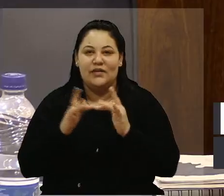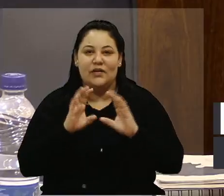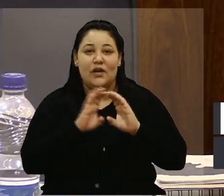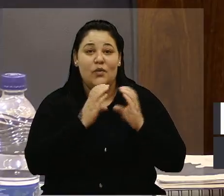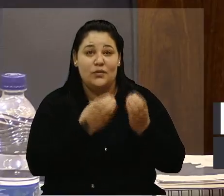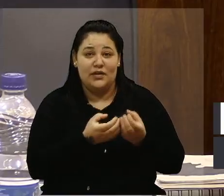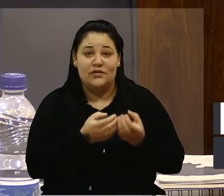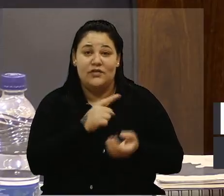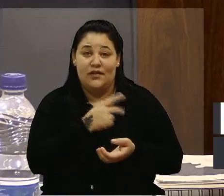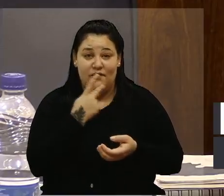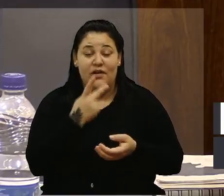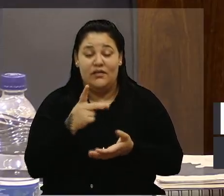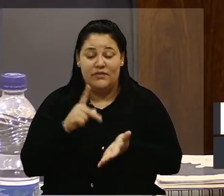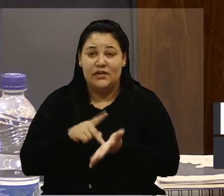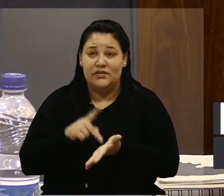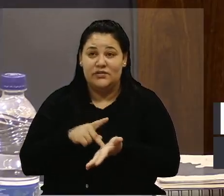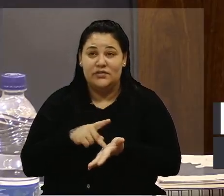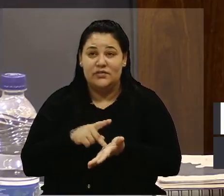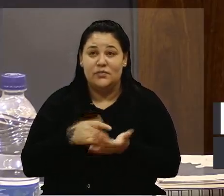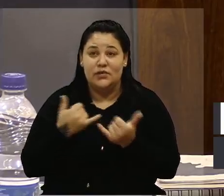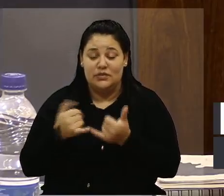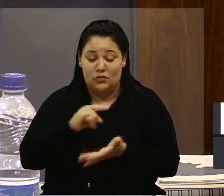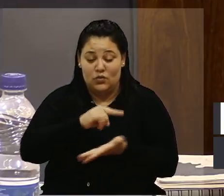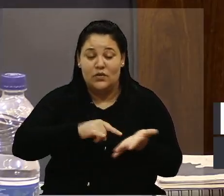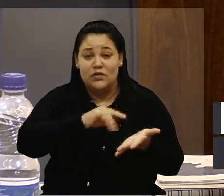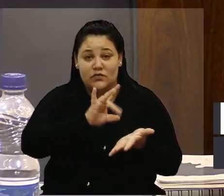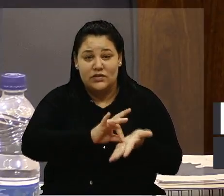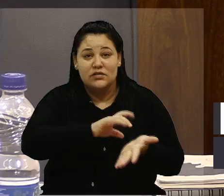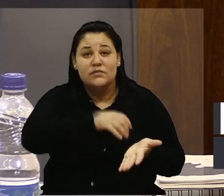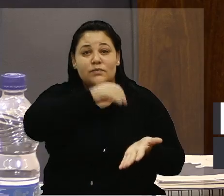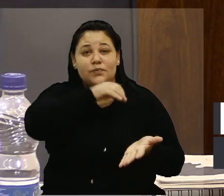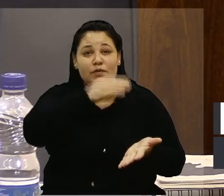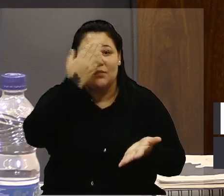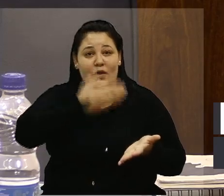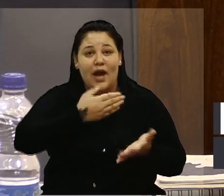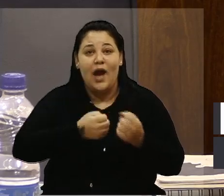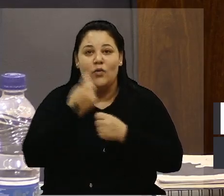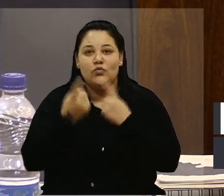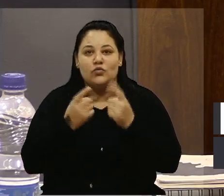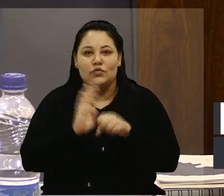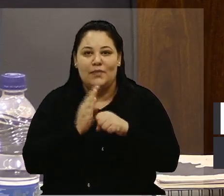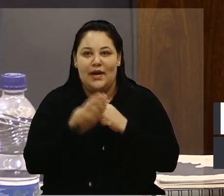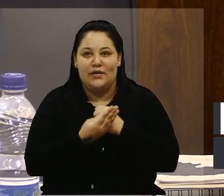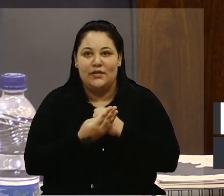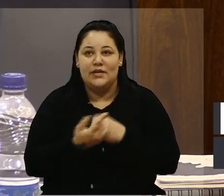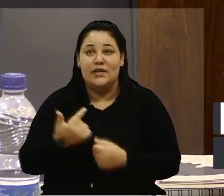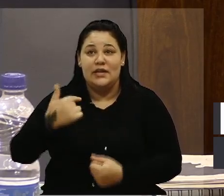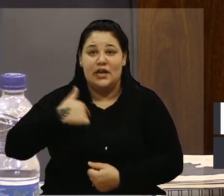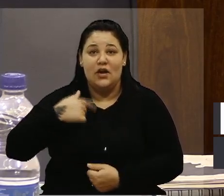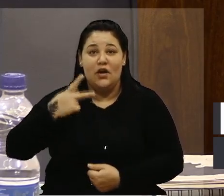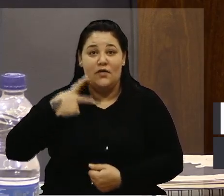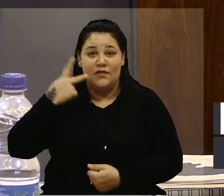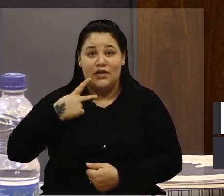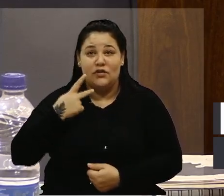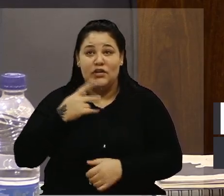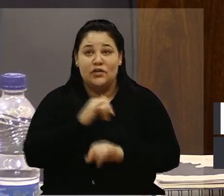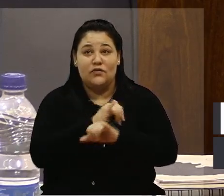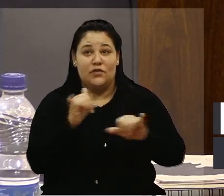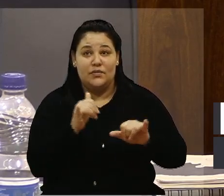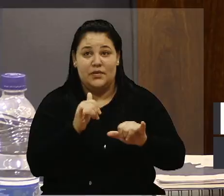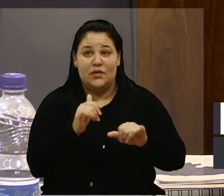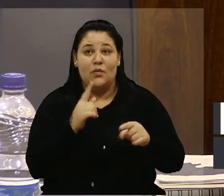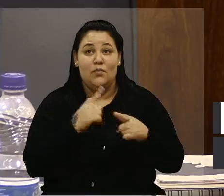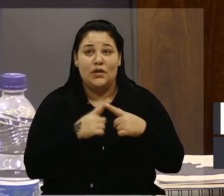aqui o fato da regularização fundiária, que já saiu para alguns bairros, e fui eu, a vereadora, que fui informar, porque nem isso